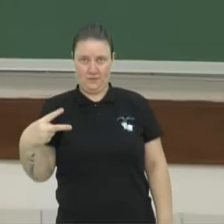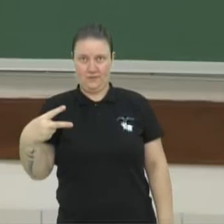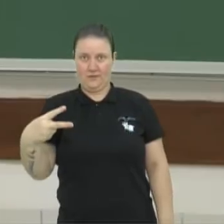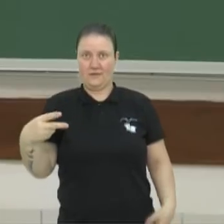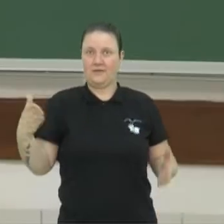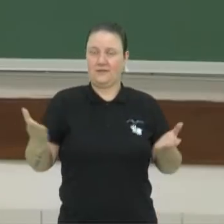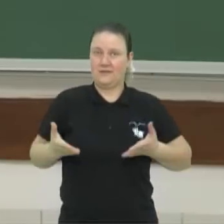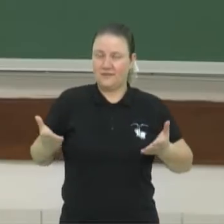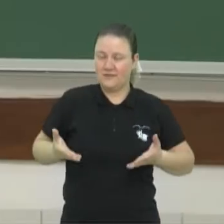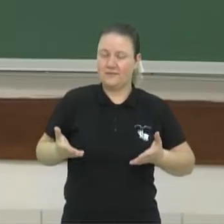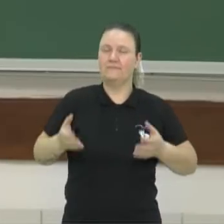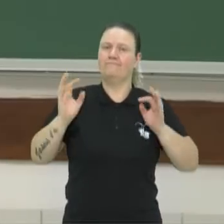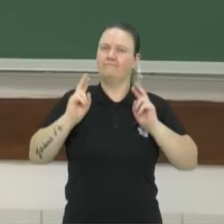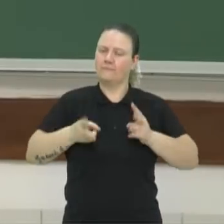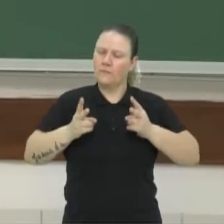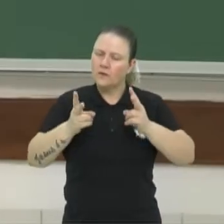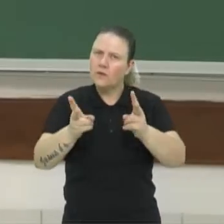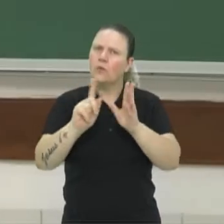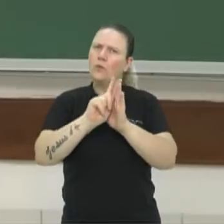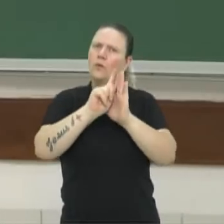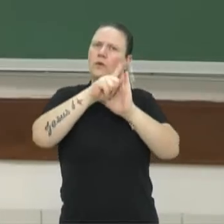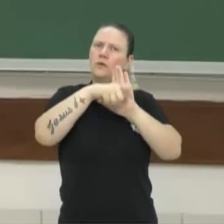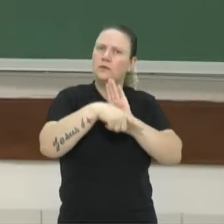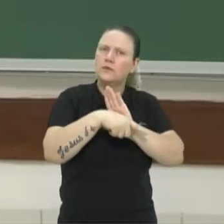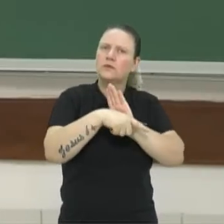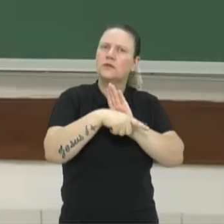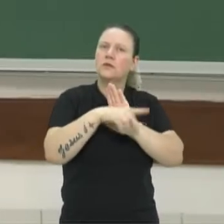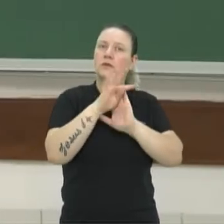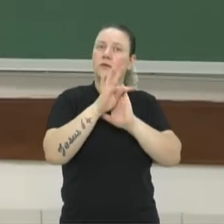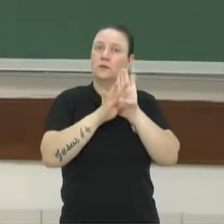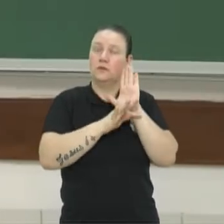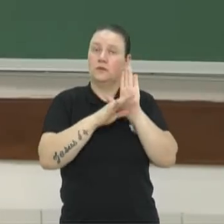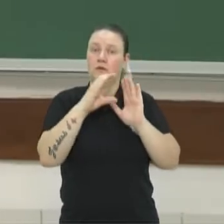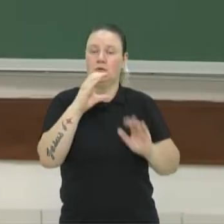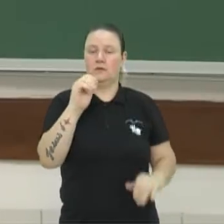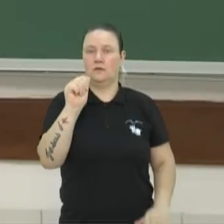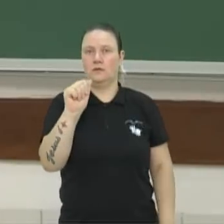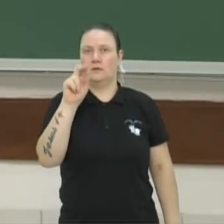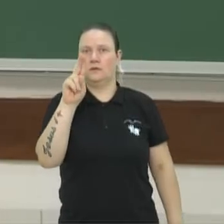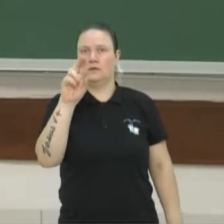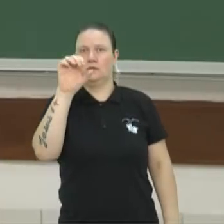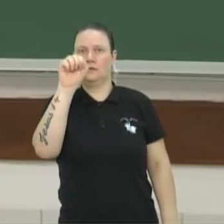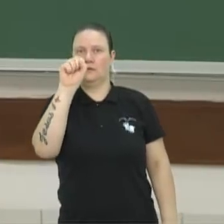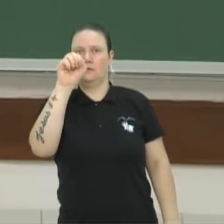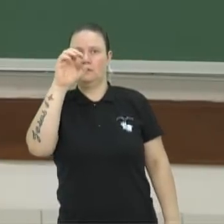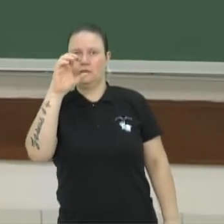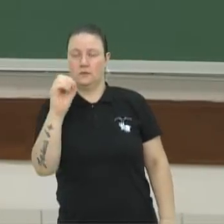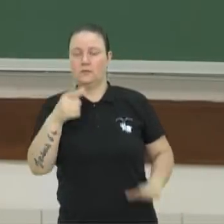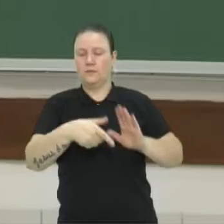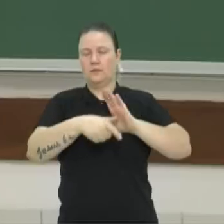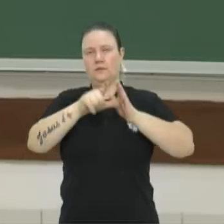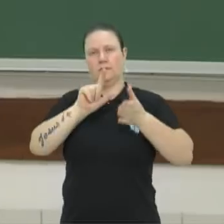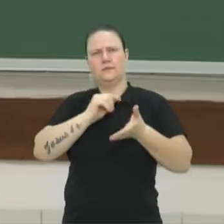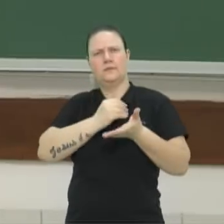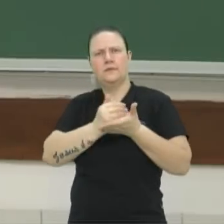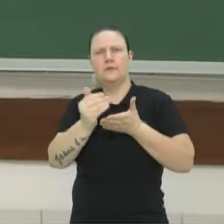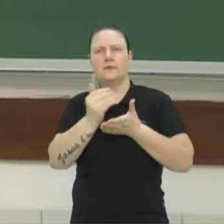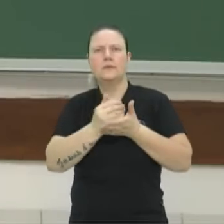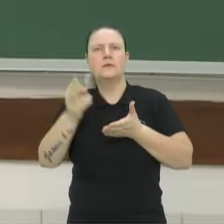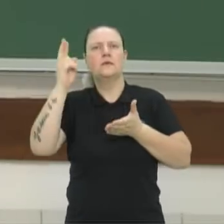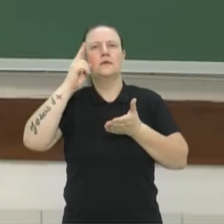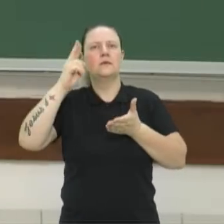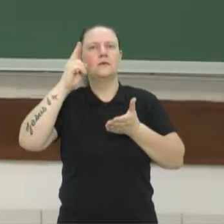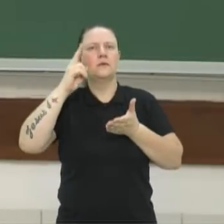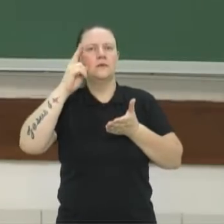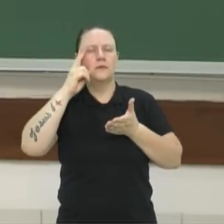Vamos continuar tratando sobre o gênero textual causo. E agora, antes de iniciarmos, aqueles lembretes